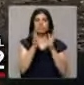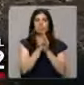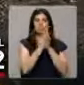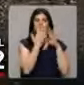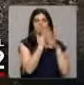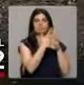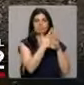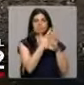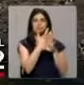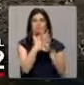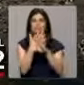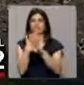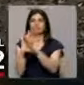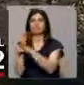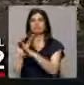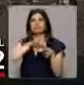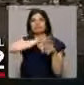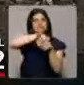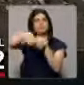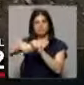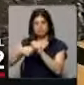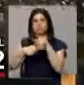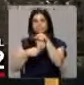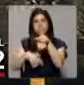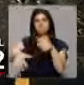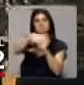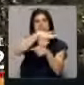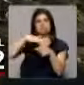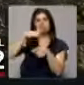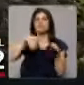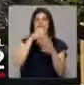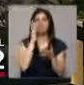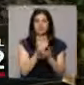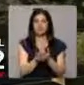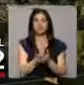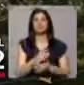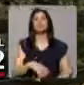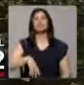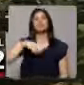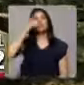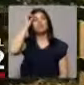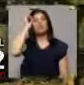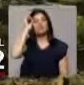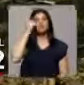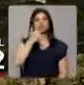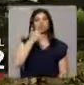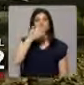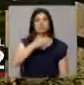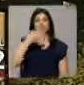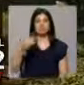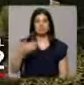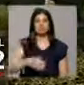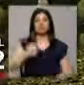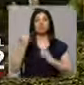e concelho de Cascais eh onde estiveram envolvidos 277 bombeiros e 80